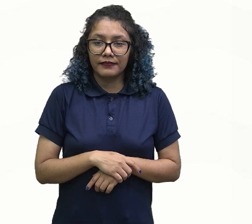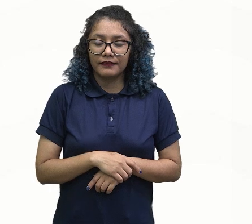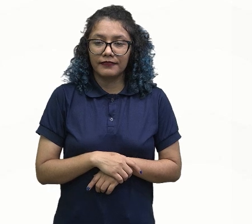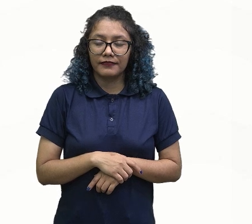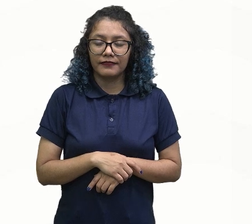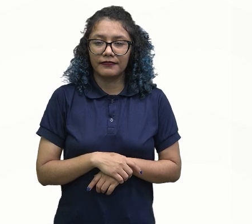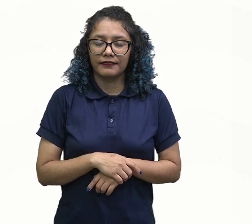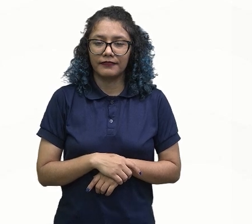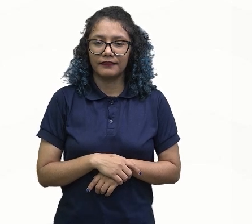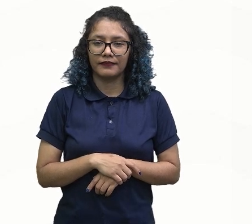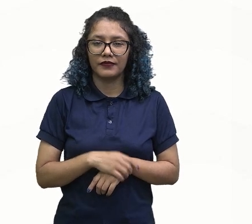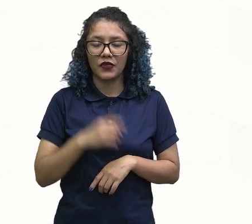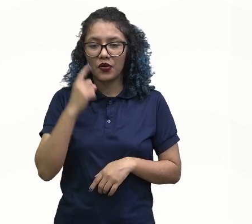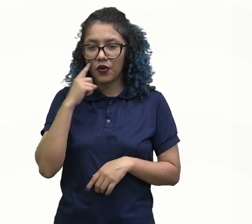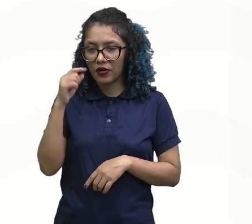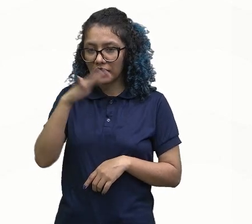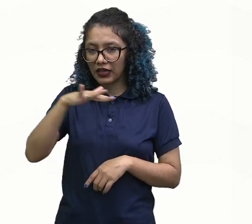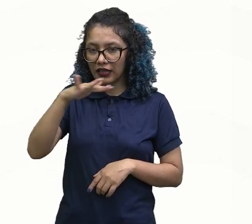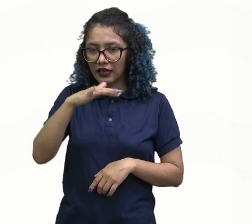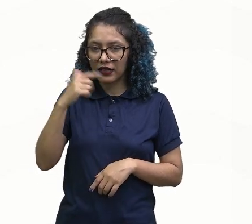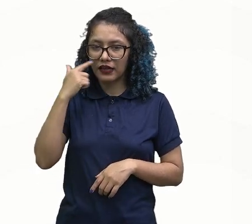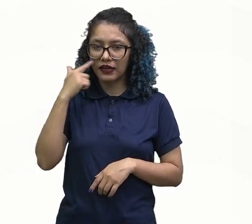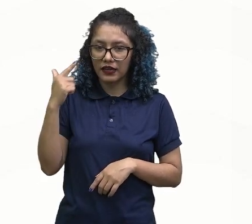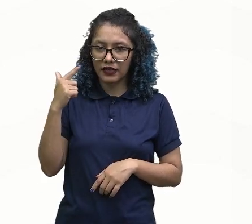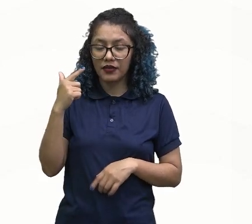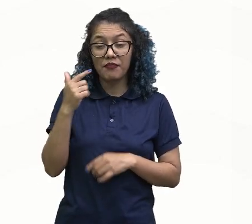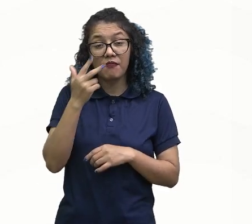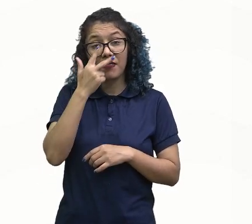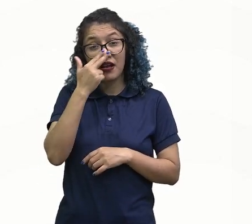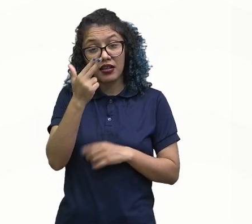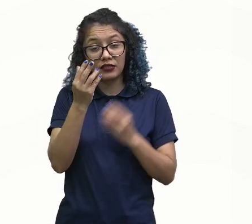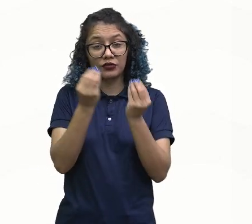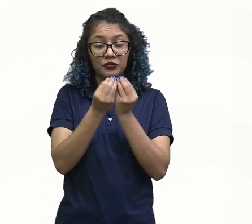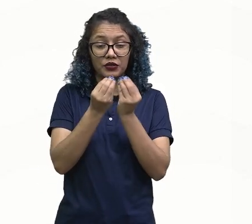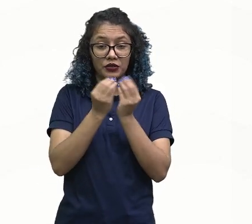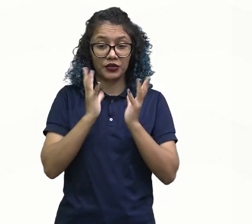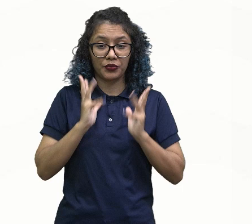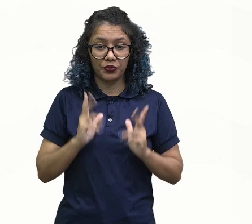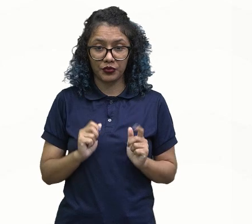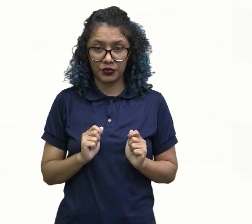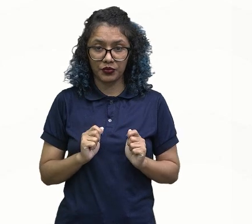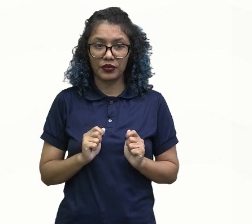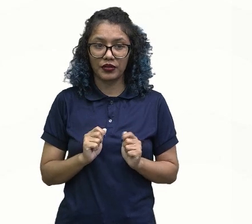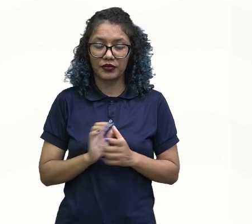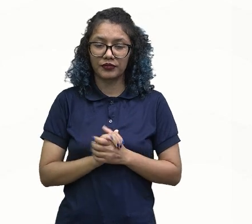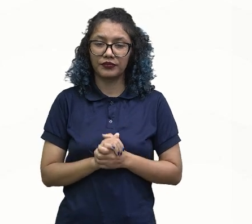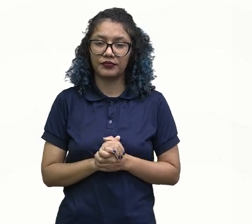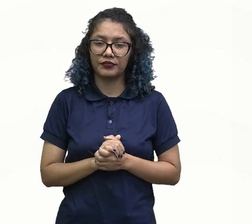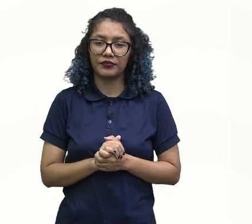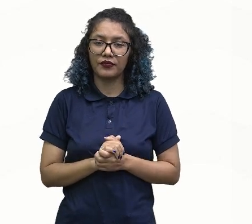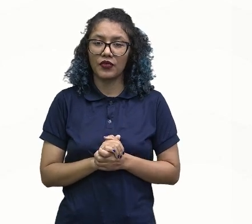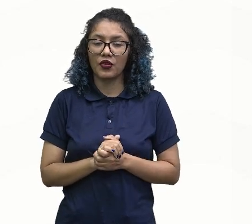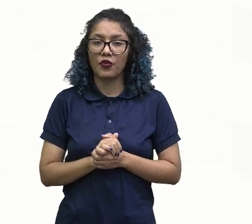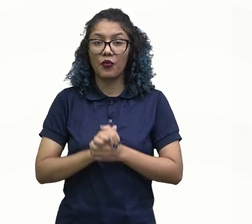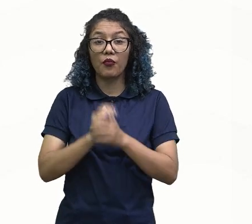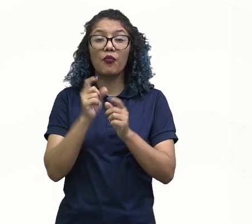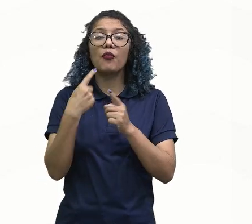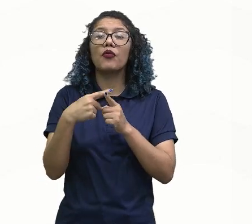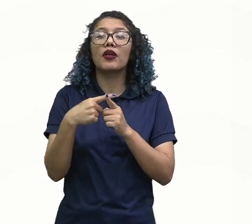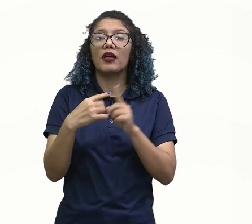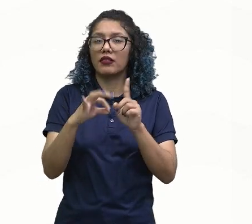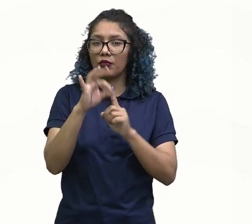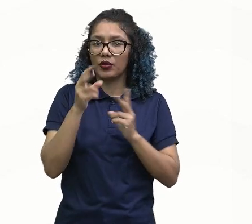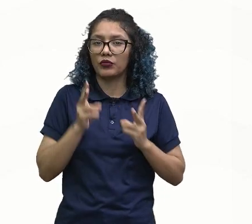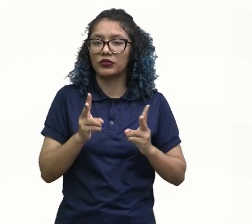Então, aqui ele vai aparecer uma substância pura, porque ele está com uma temperatura constante. Já